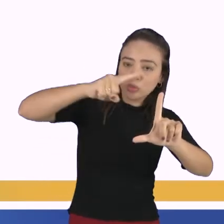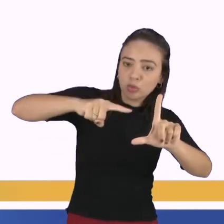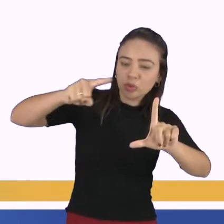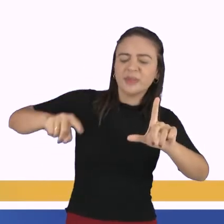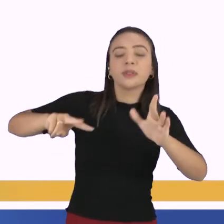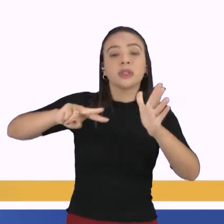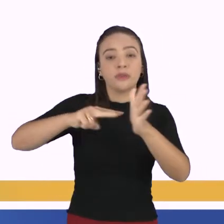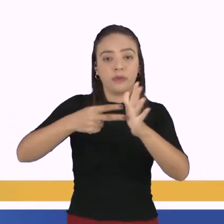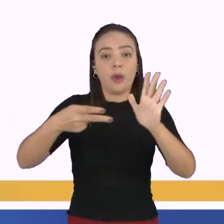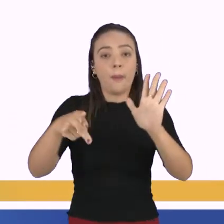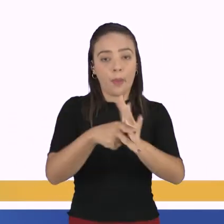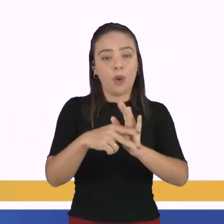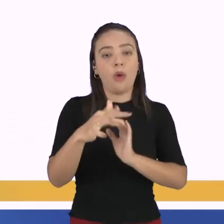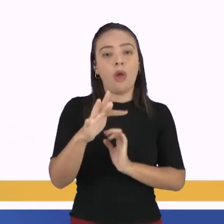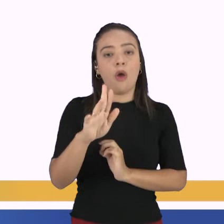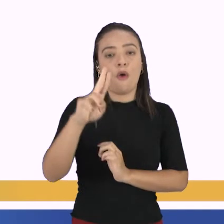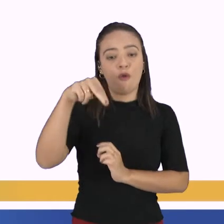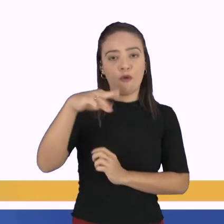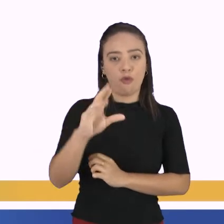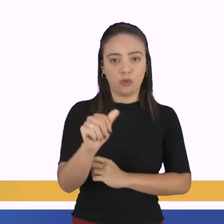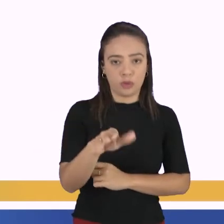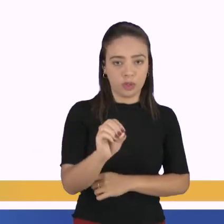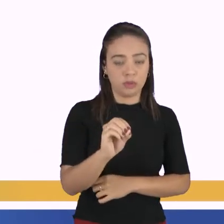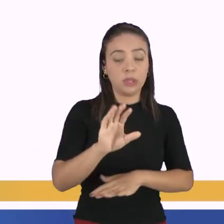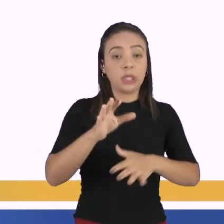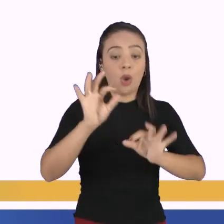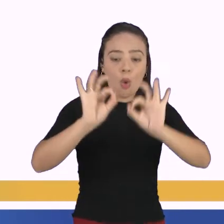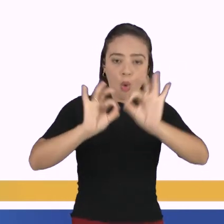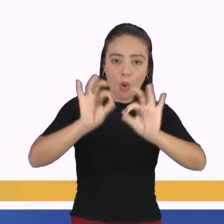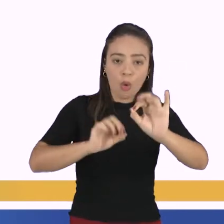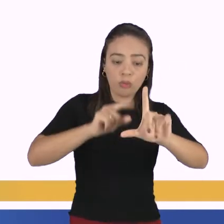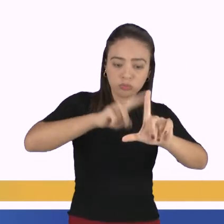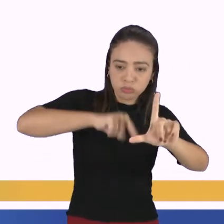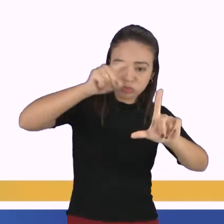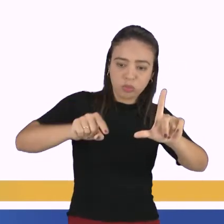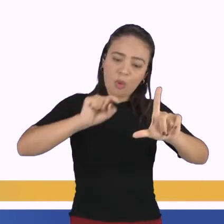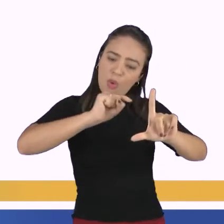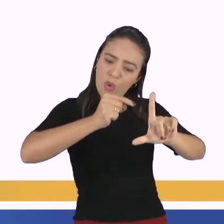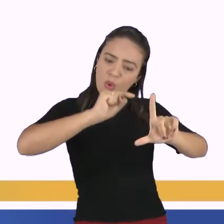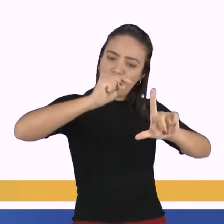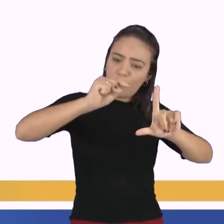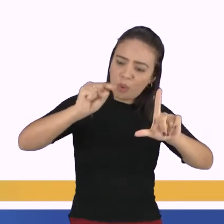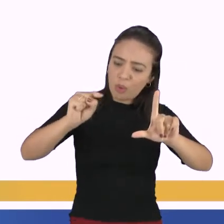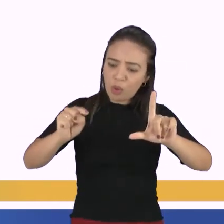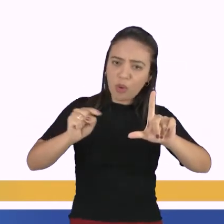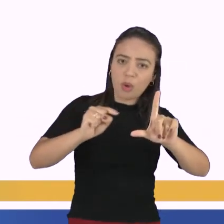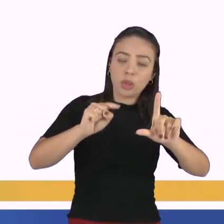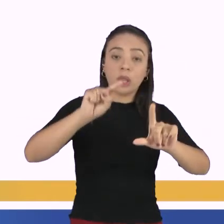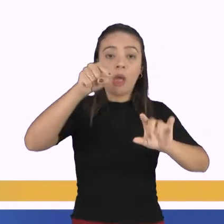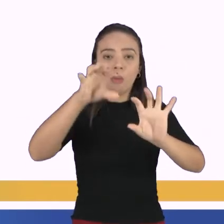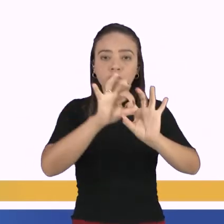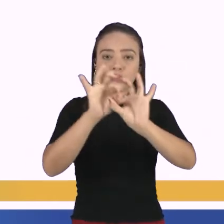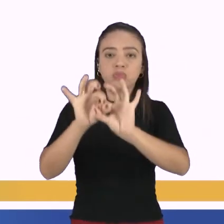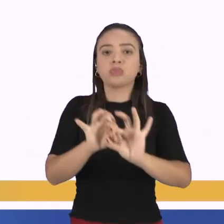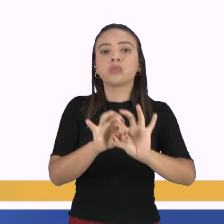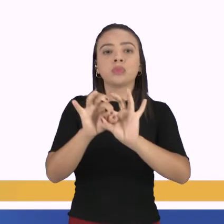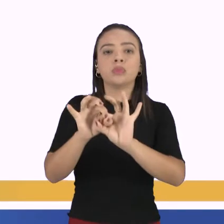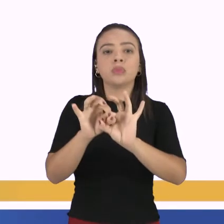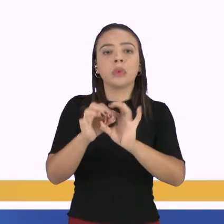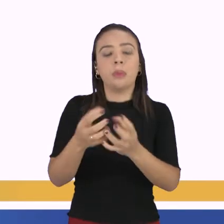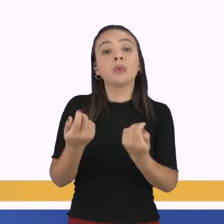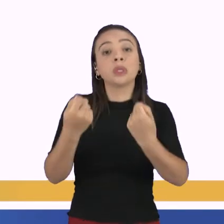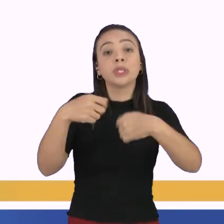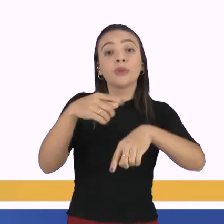dessa função. Então, o que eu vou fazer? Eu vou marcar esses pontos no plano cartesiano e eu vou ligar eles e eu vou ter um